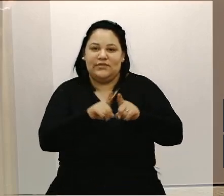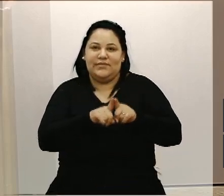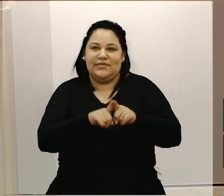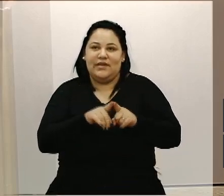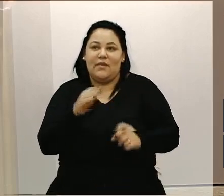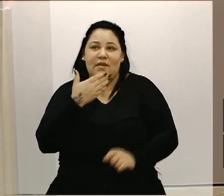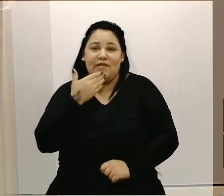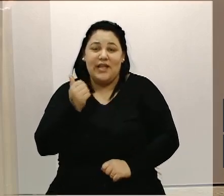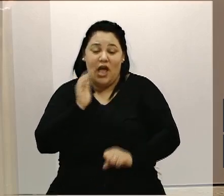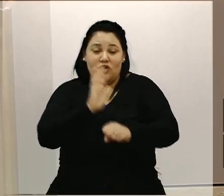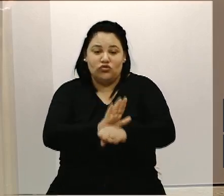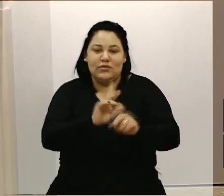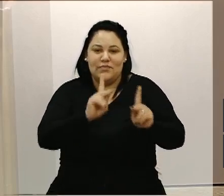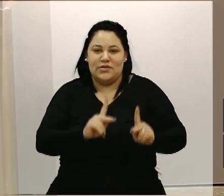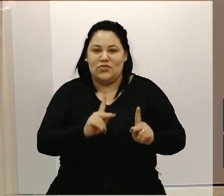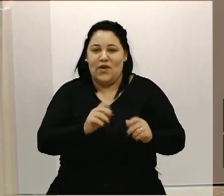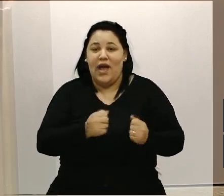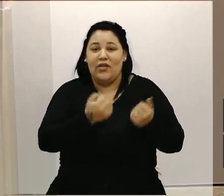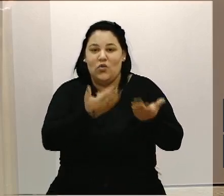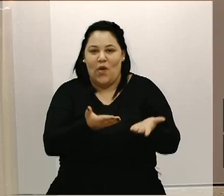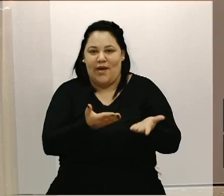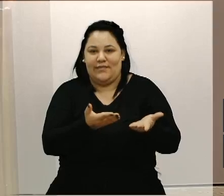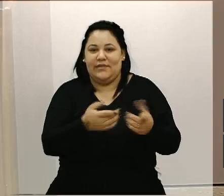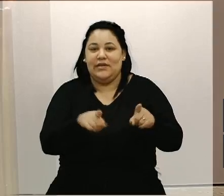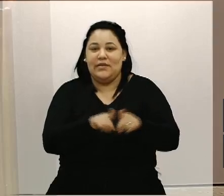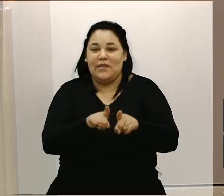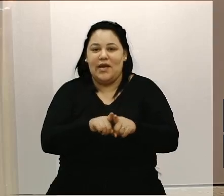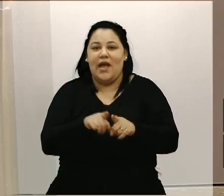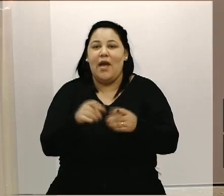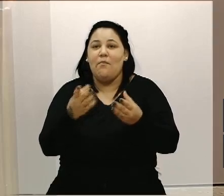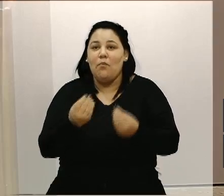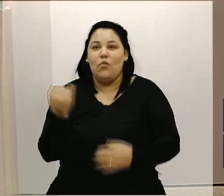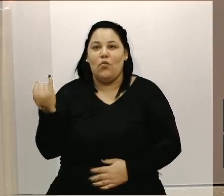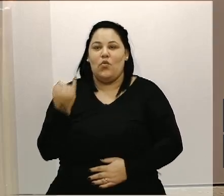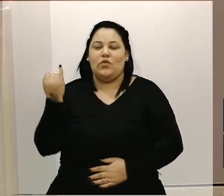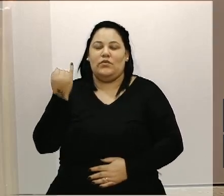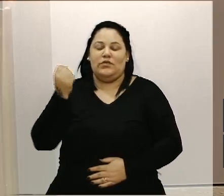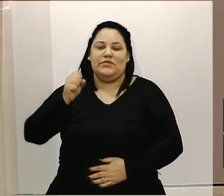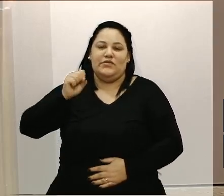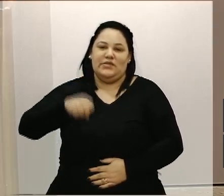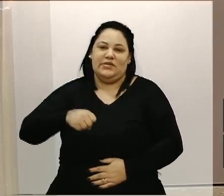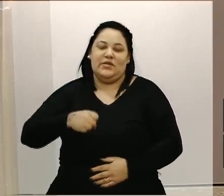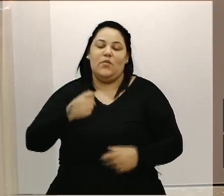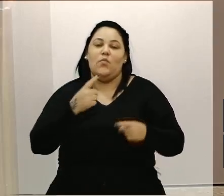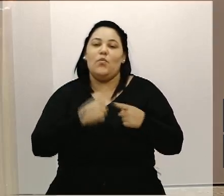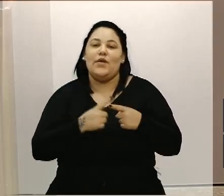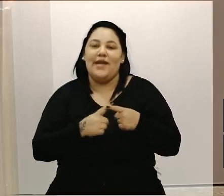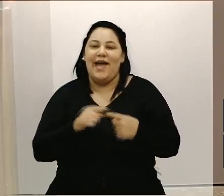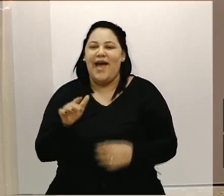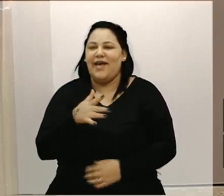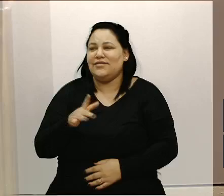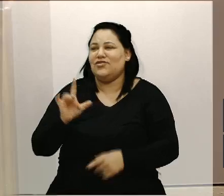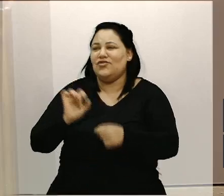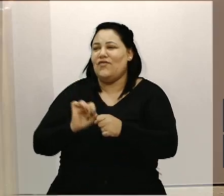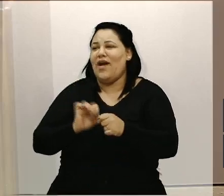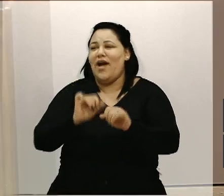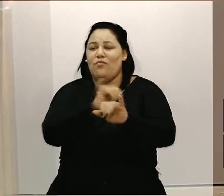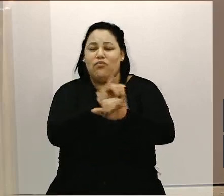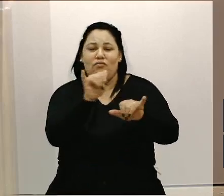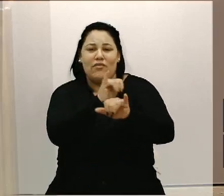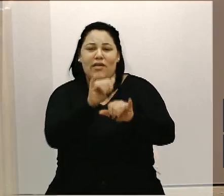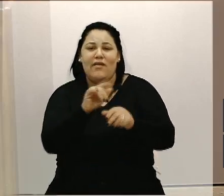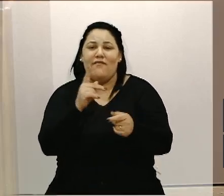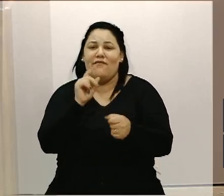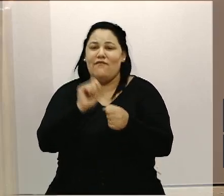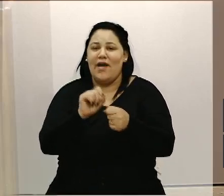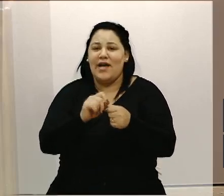pessoa que doa. Então é muito importante esse seu projeto, porque às vezes a gente faz campanha, faz falas no